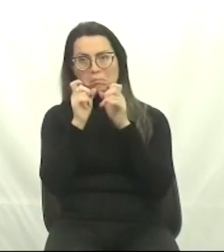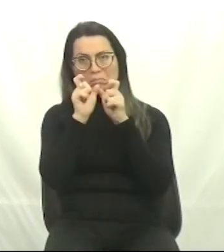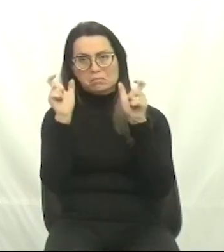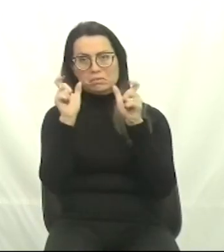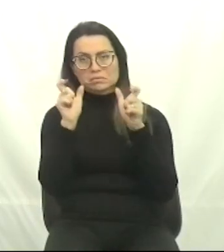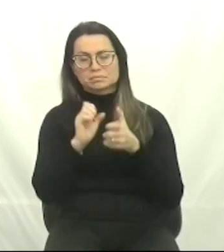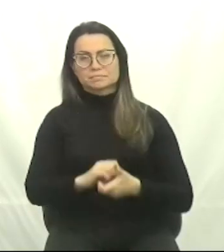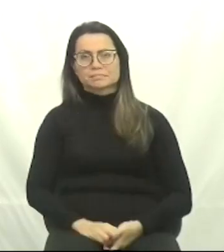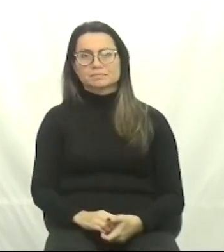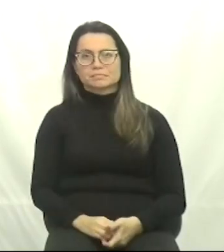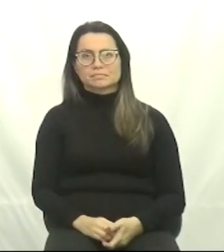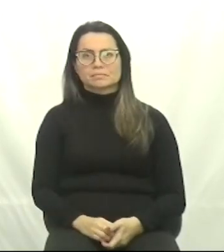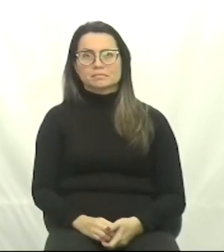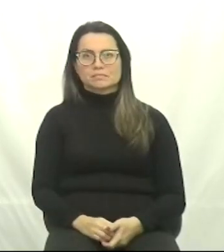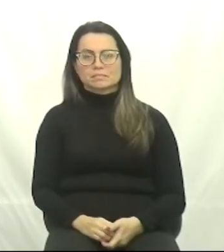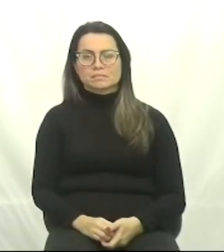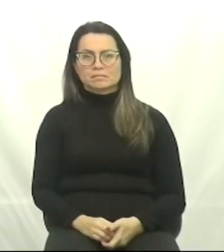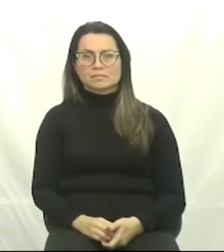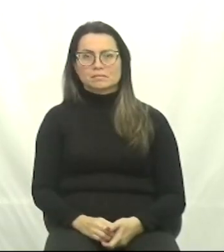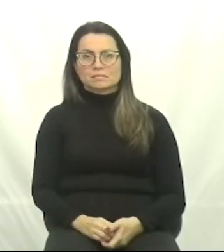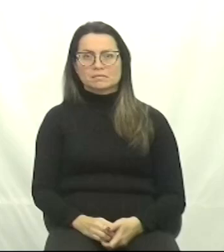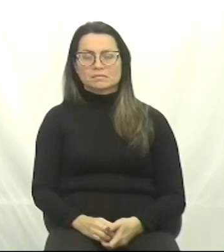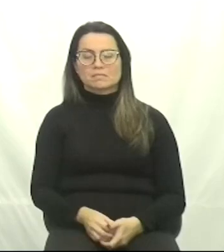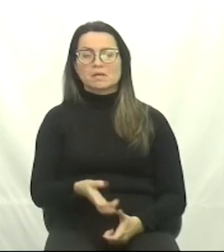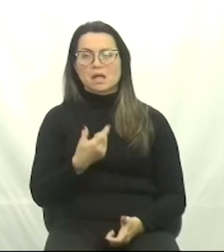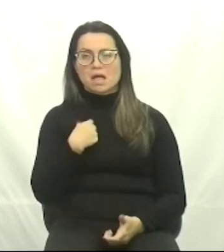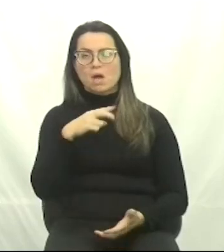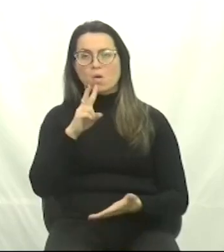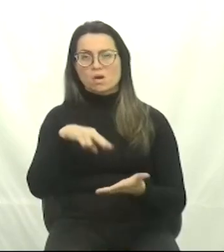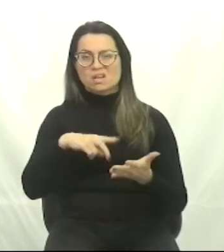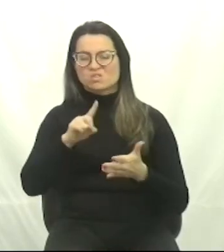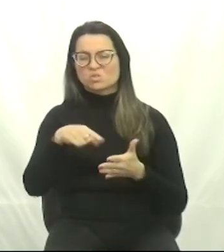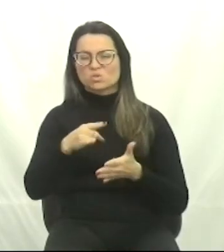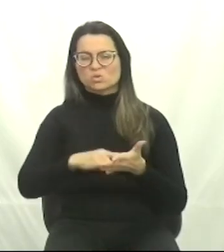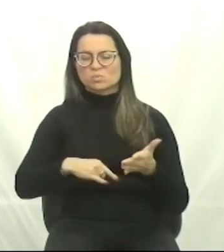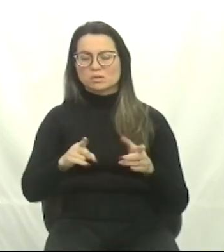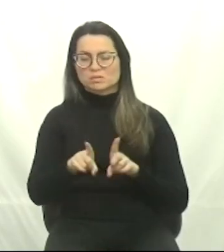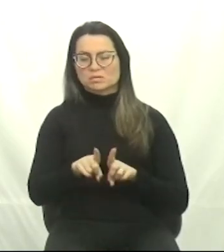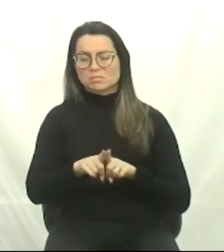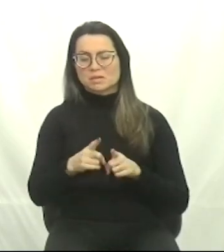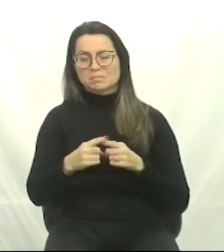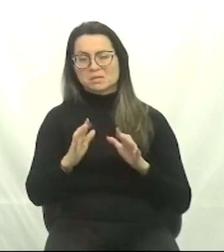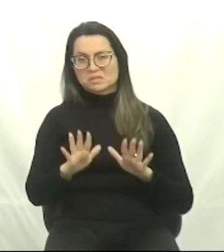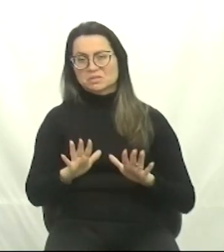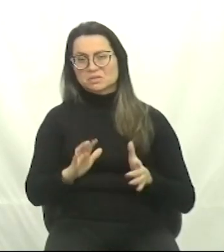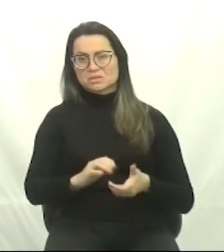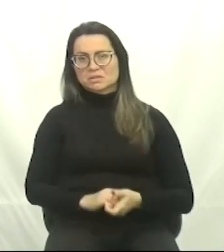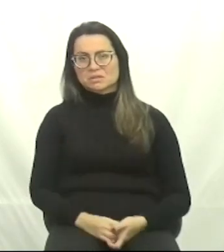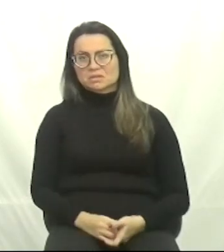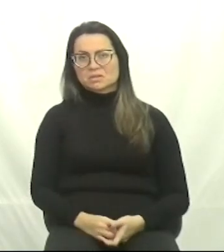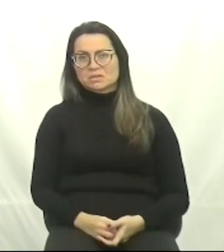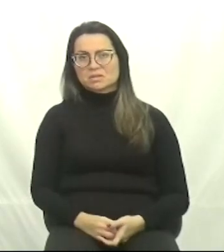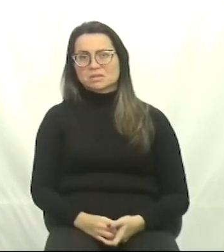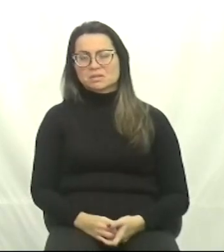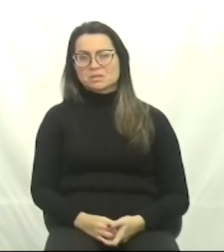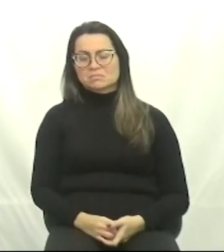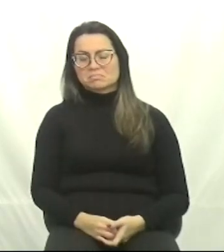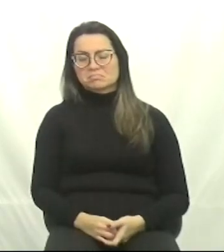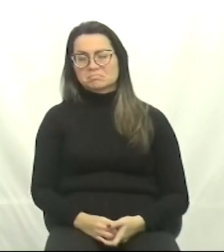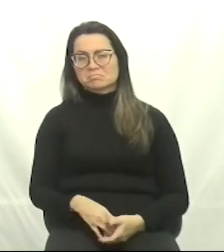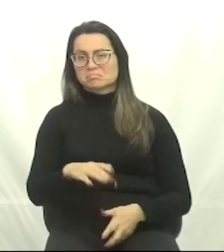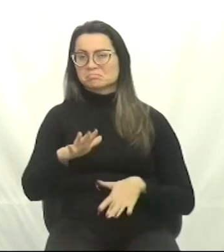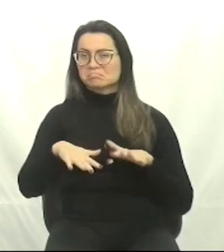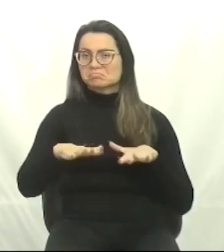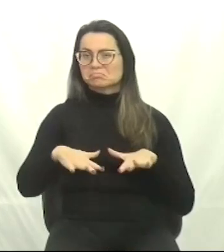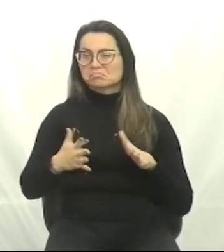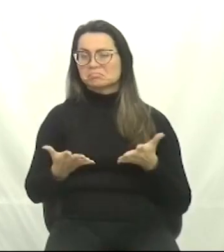que pese eu tenha lido também os outros memorandos, fazendo referência à inelegibilidade, que, de certa forma,